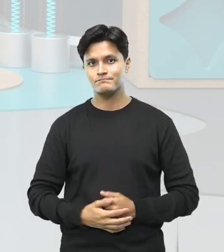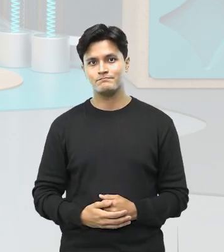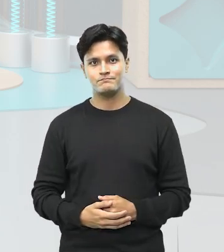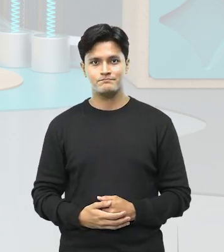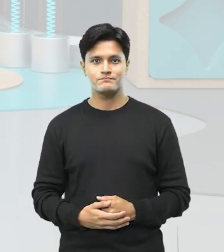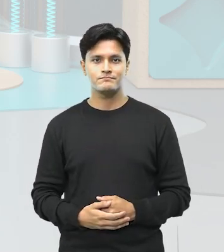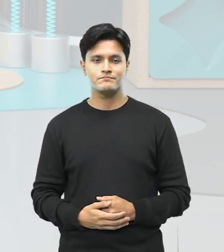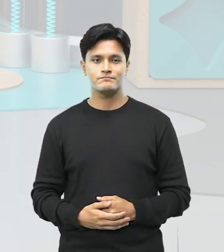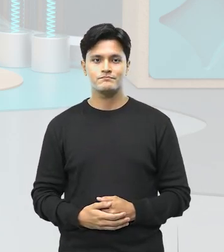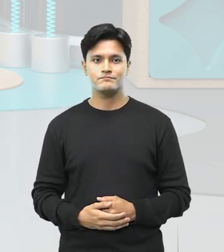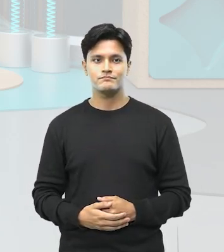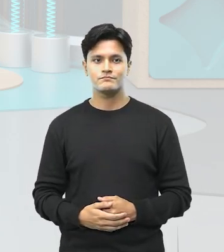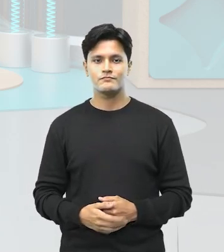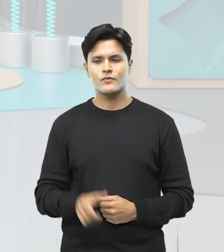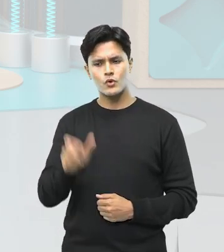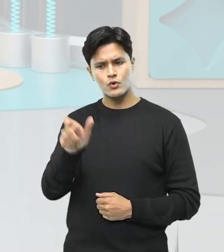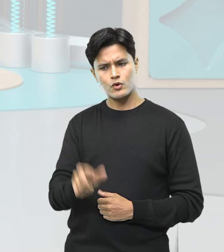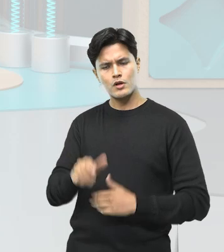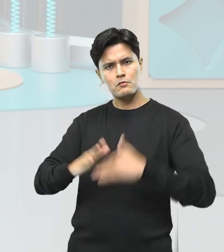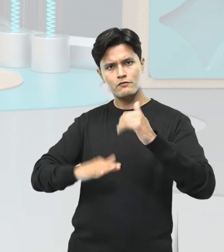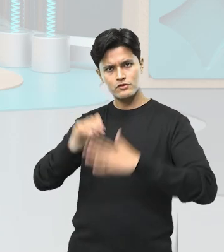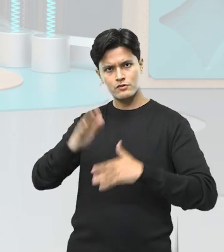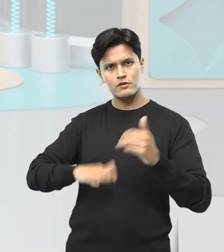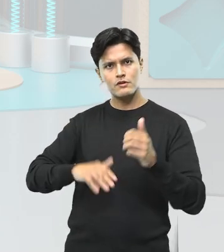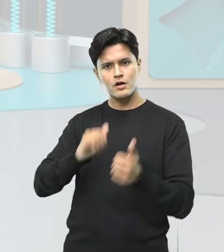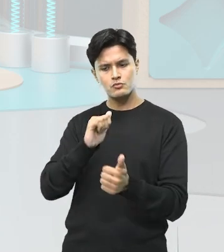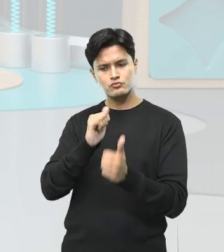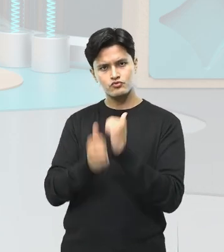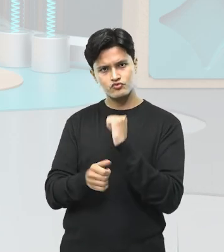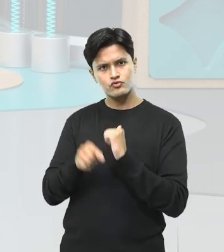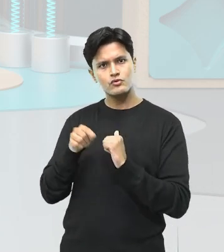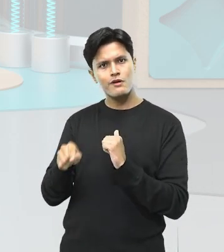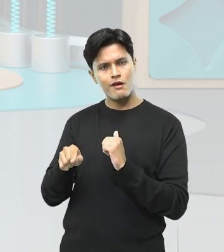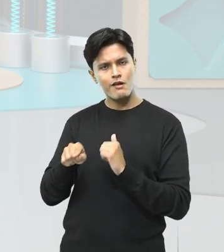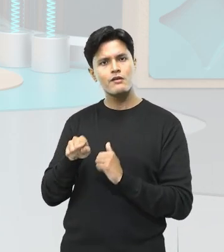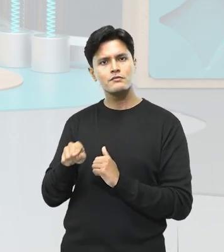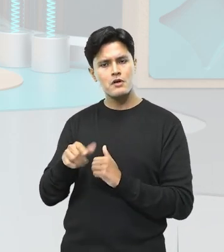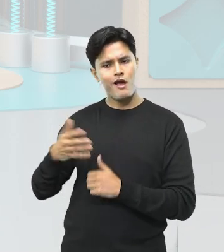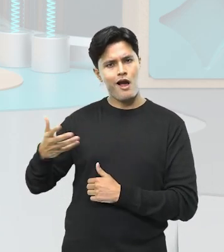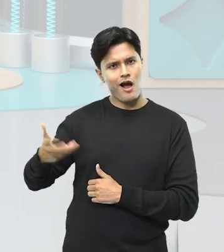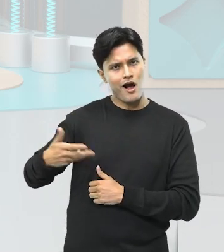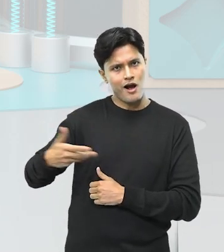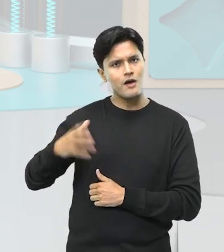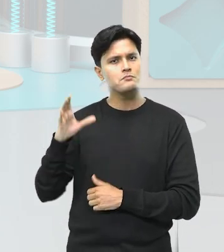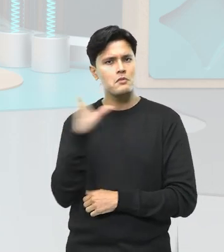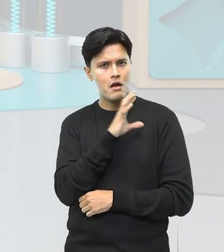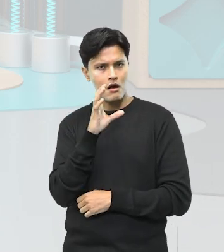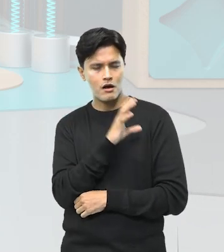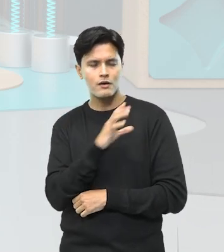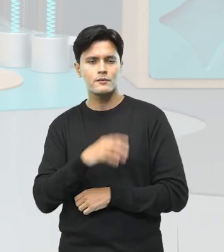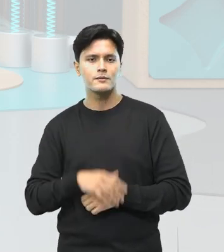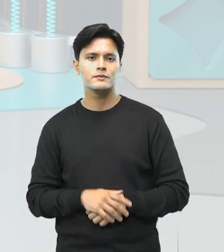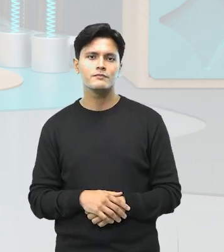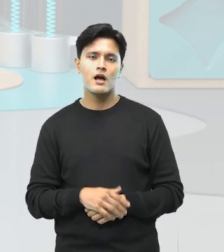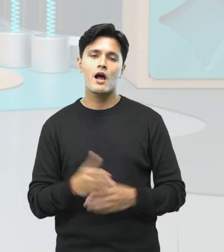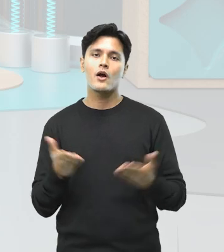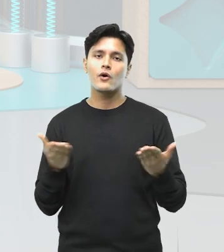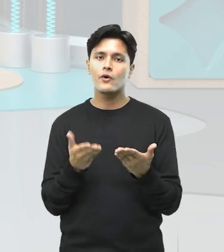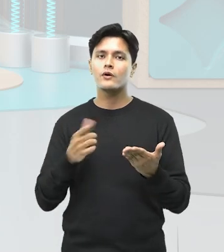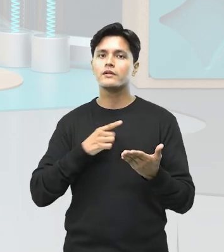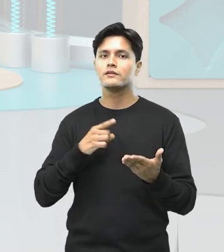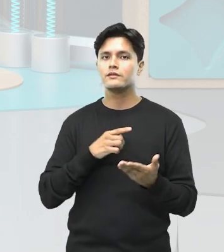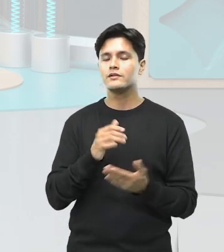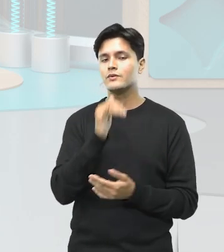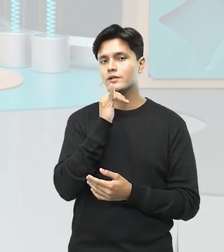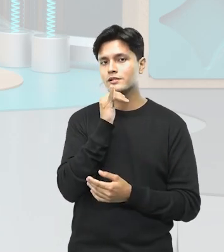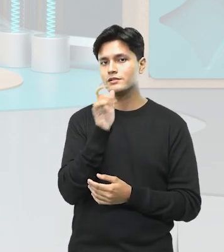O centroavante é muito veloz, né? Agora nós já temos o exemplo de um advérbio modificando o sentido de